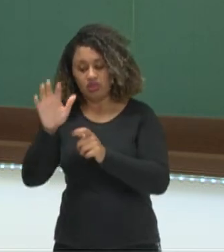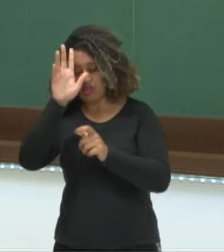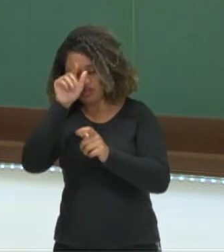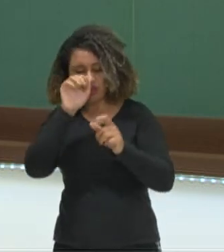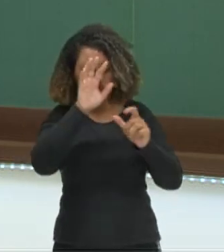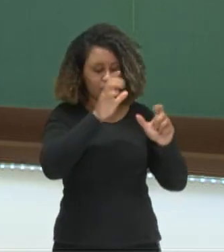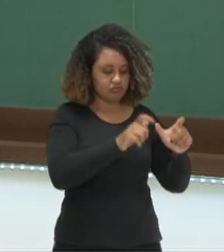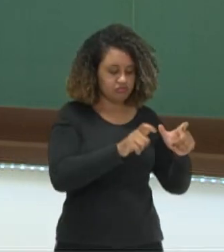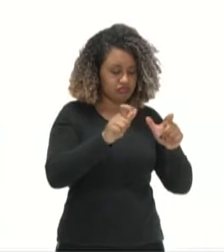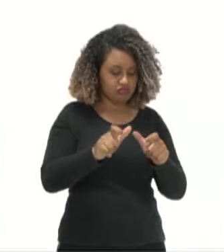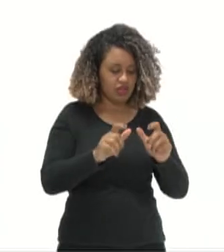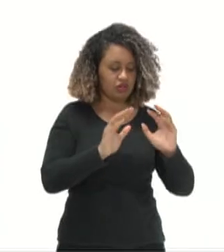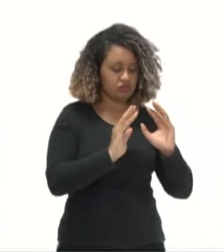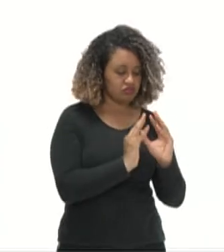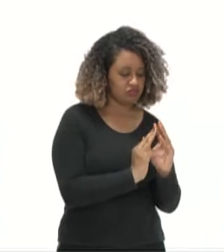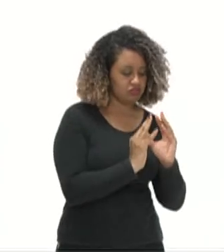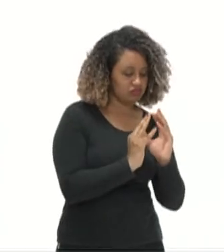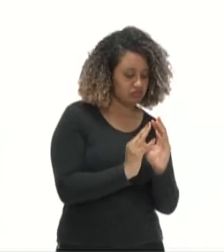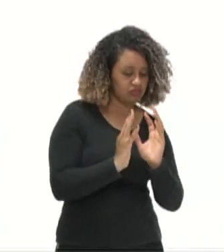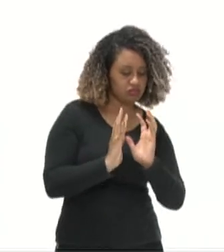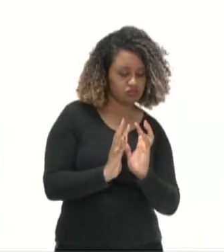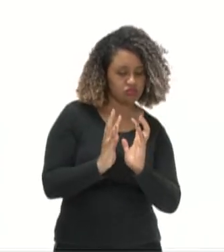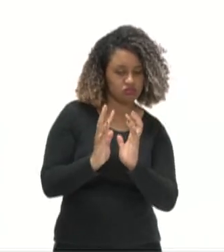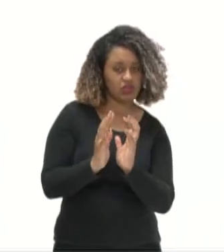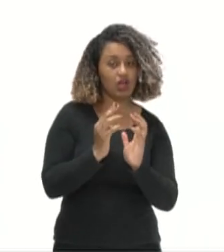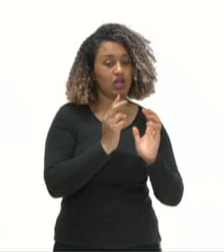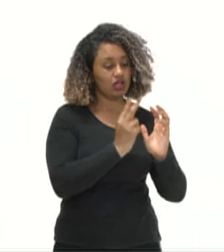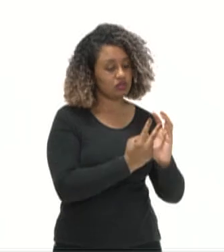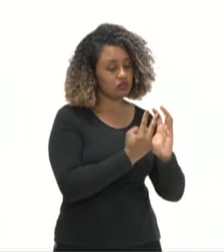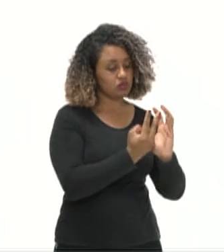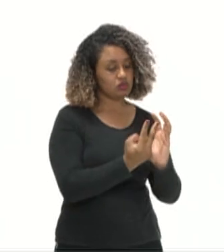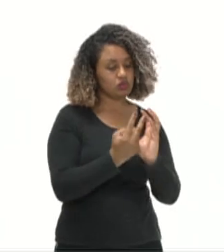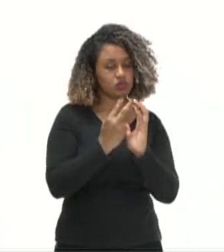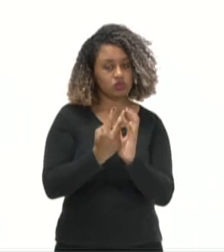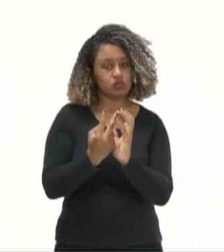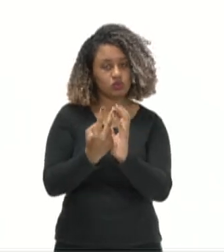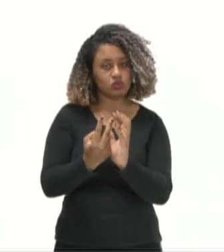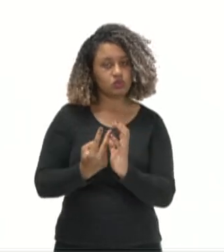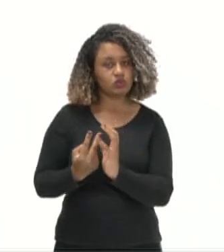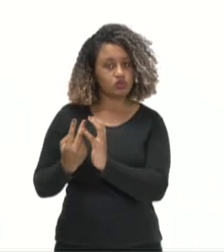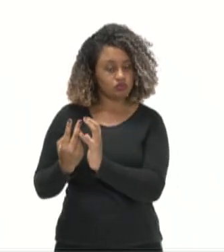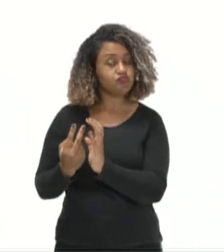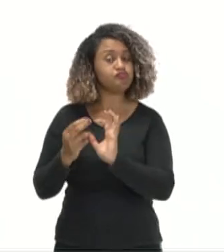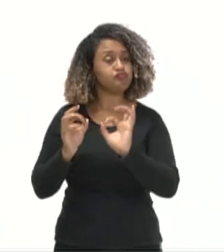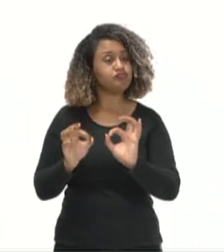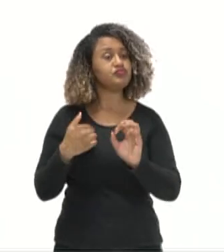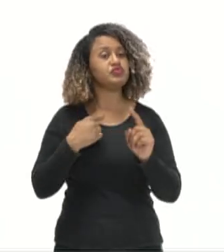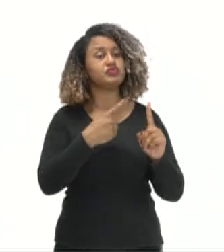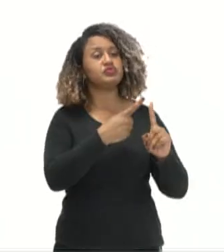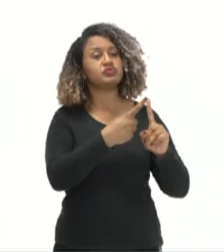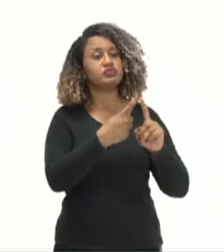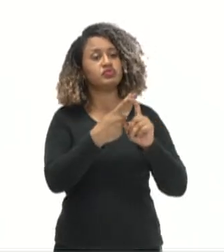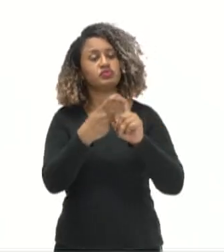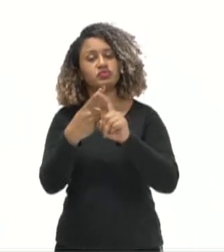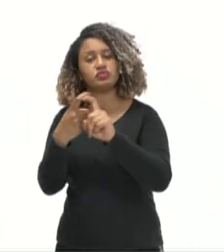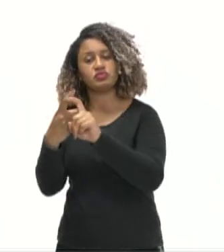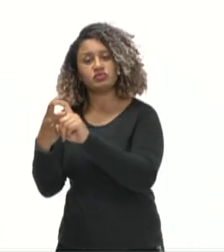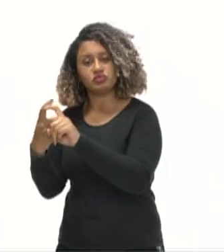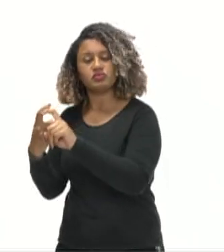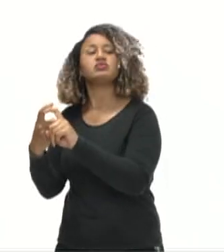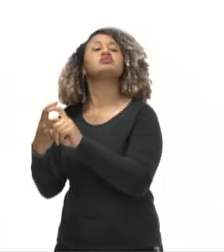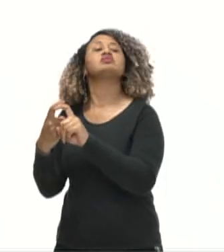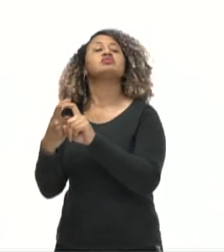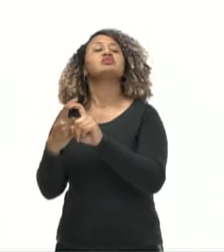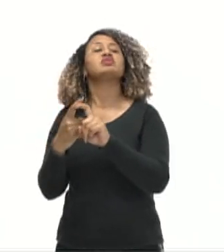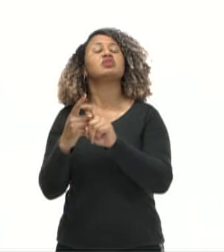galinheiros, 2 cercados, 2 galinhas em cada cercado. Se eu fizer a multiplicação 2 vezes 2 vezes 2